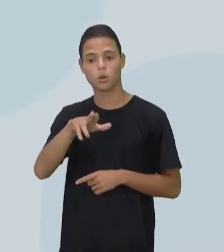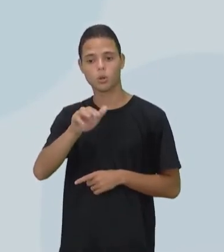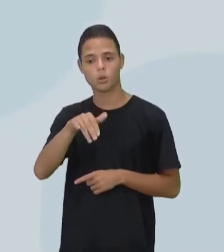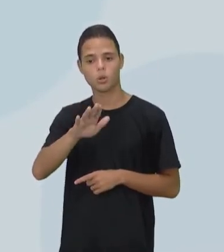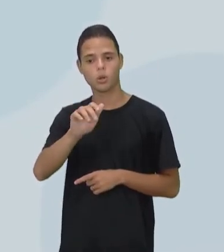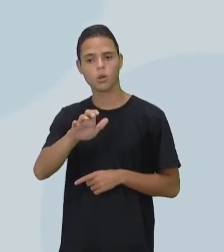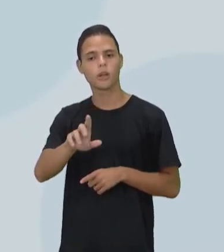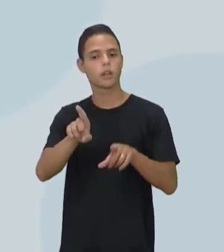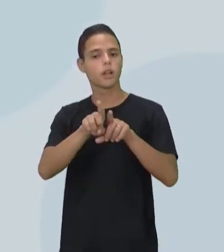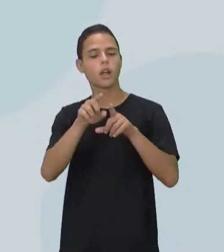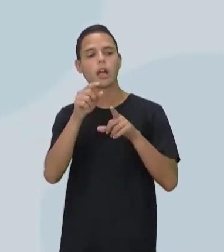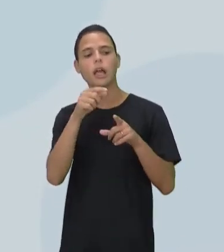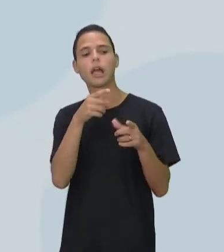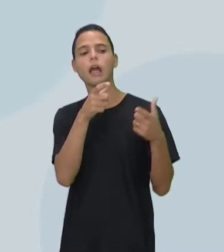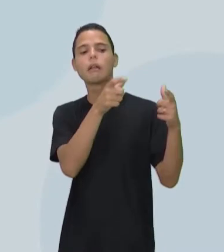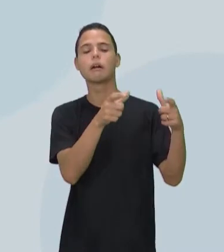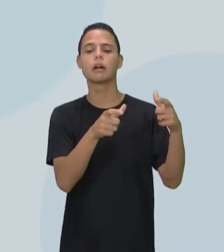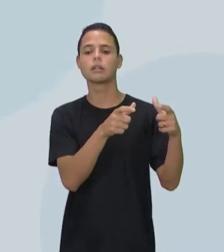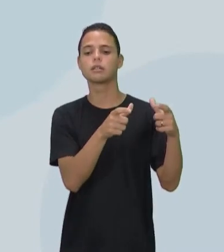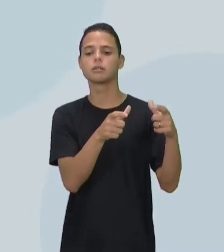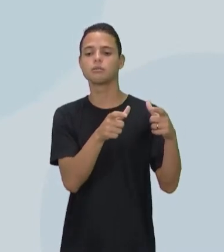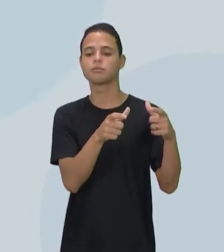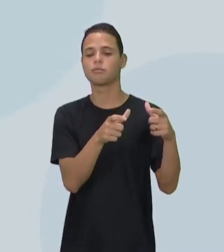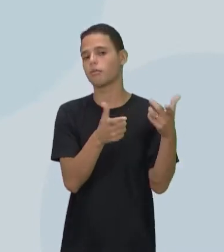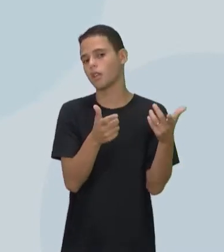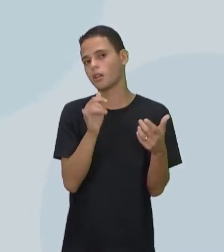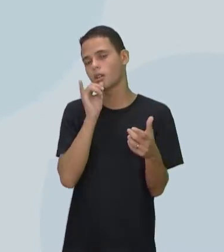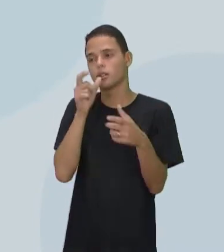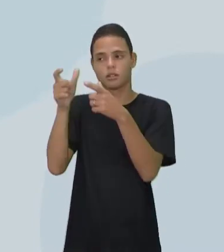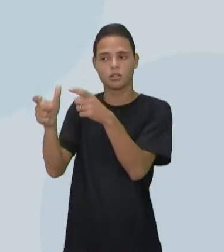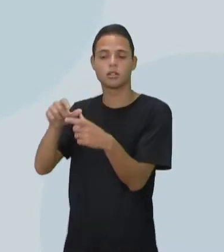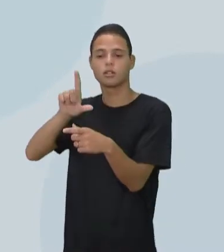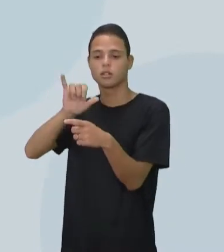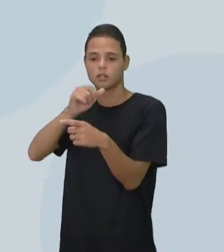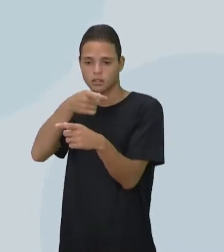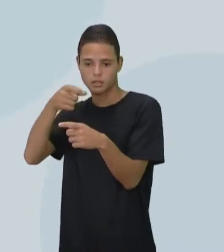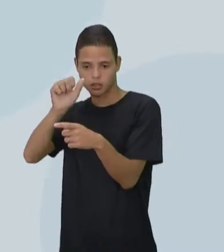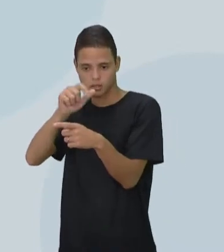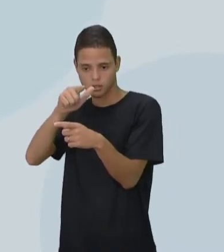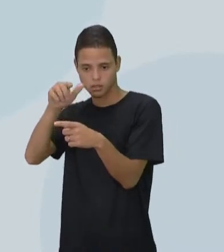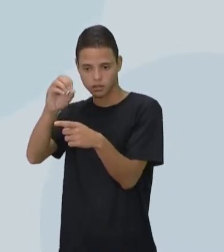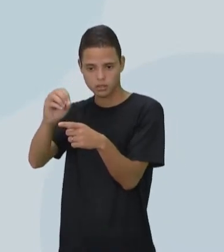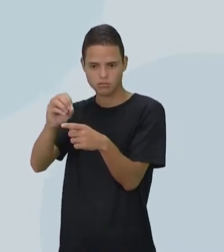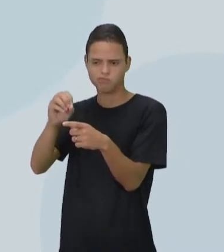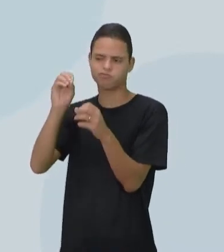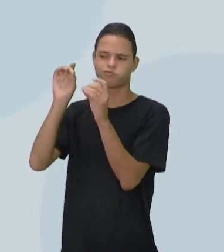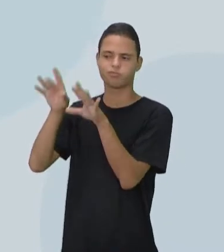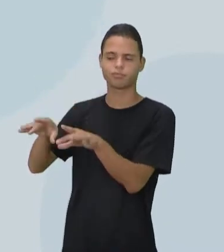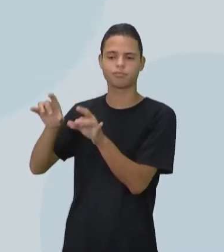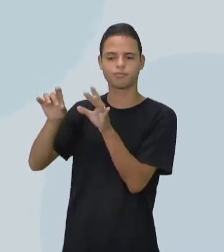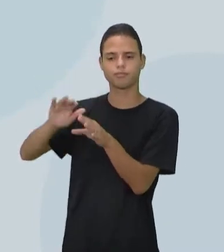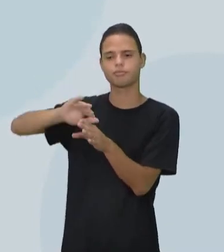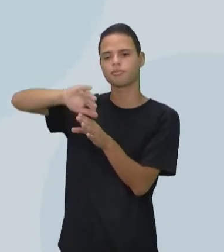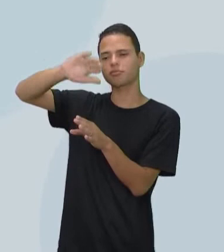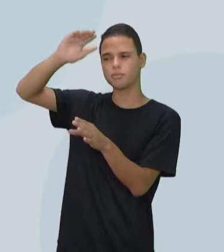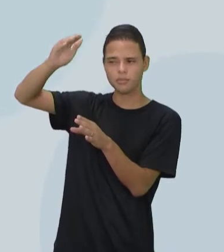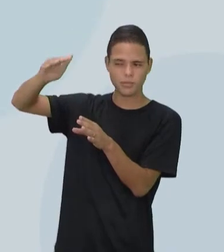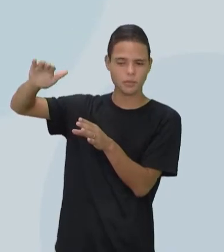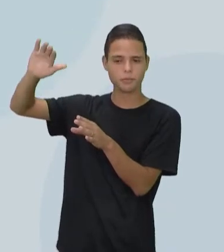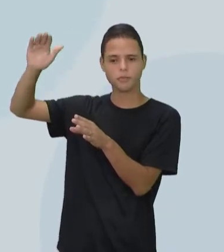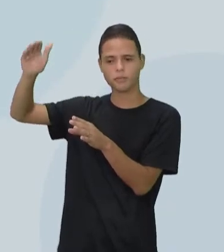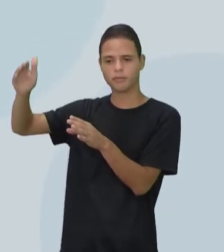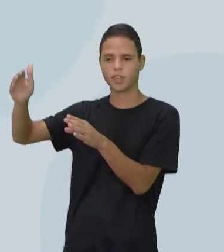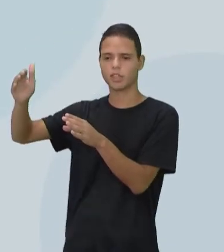desse lixo. Então, ó, no lixão, você vai jogando. Isso significa que, às vezes, geram pilhas tão grandes que elas desmoronam umas em cima das outras.